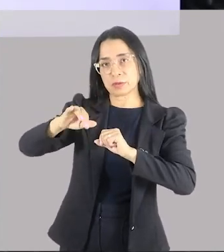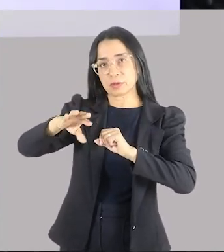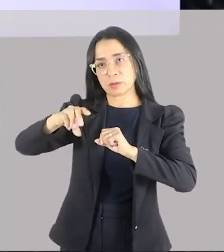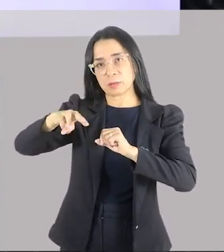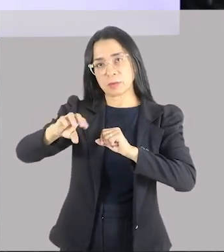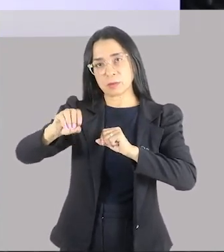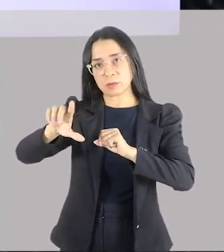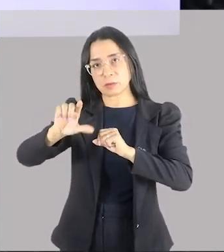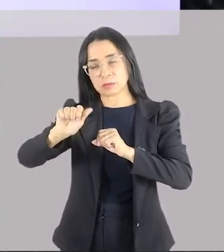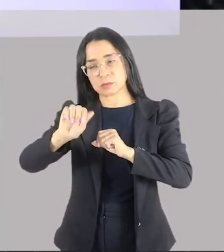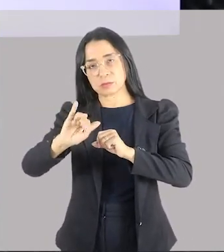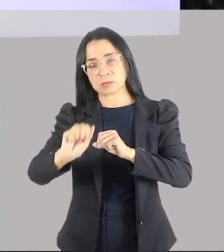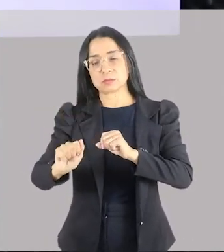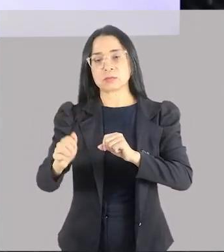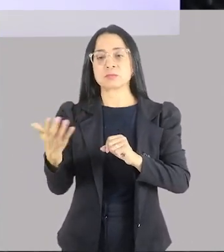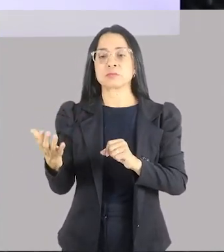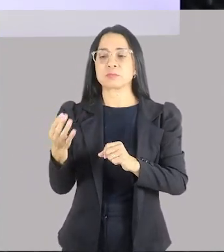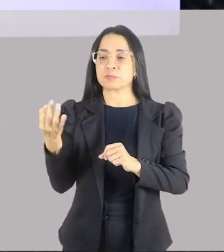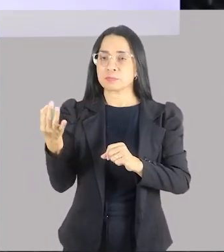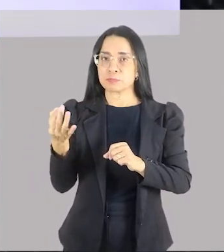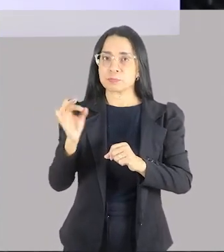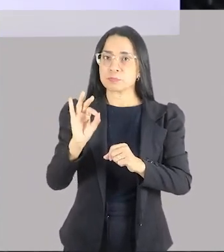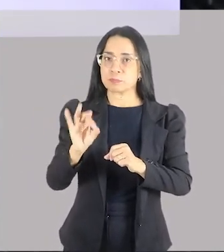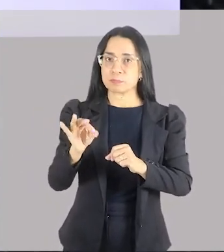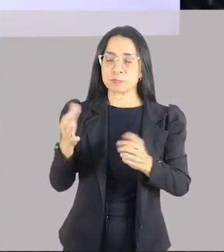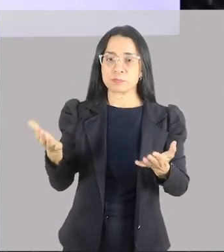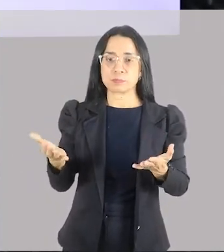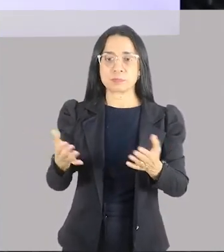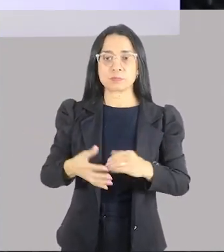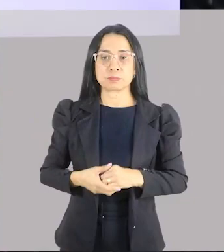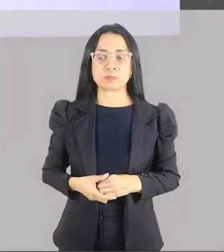epistemologia, correto? Perfeito?